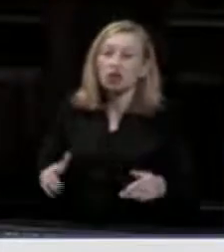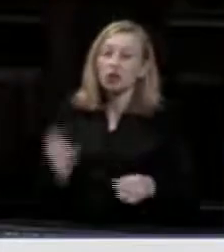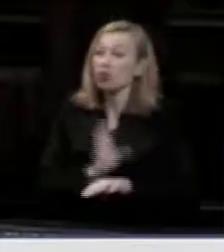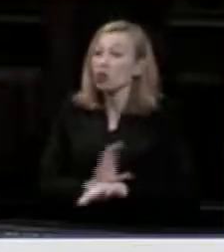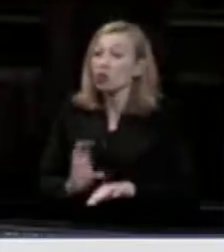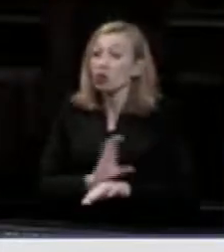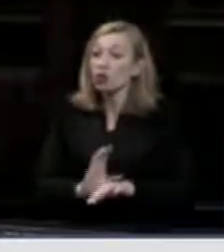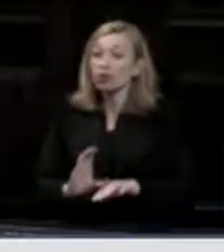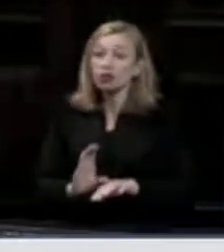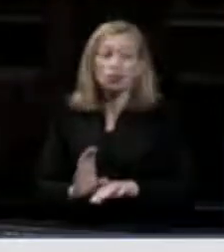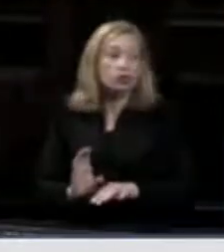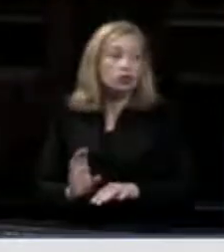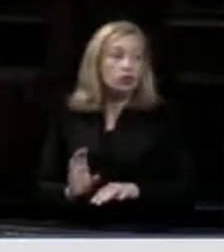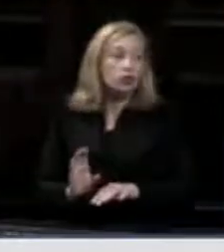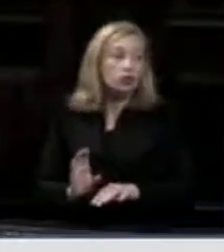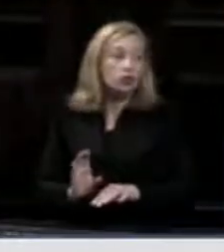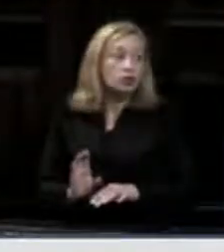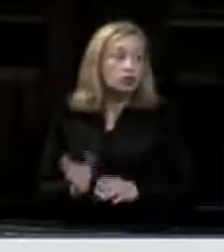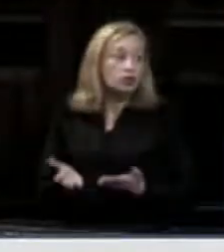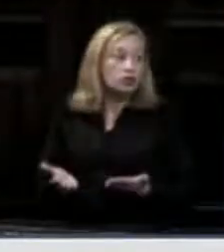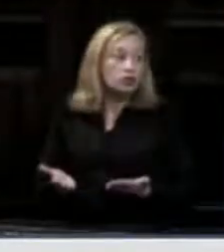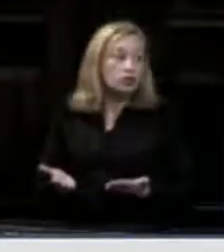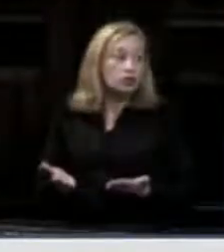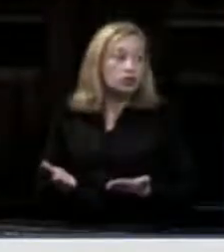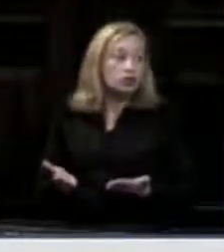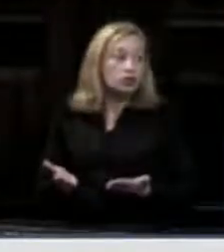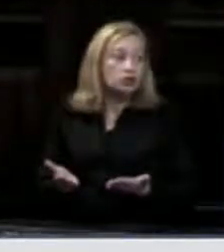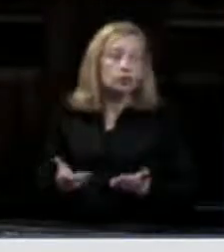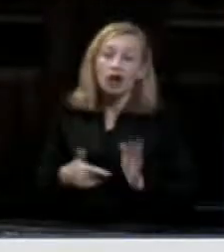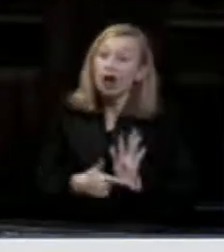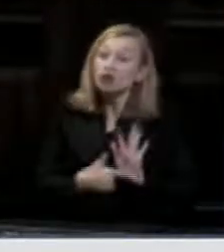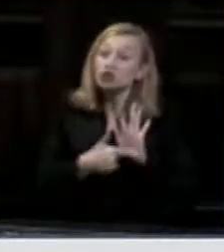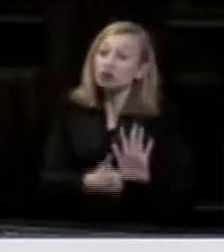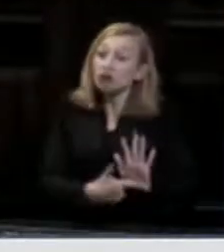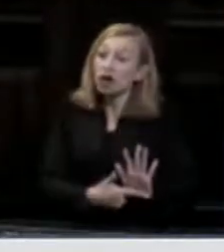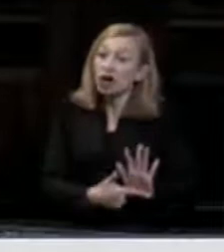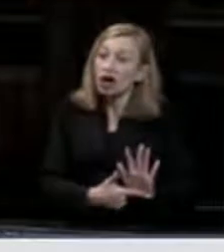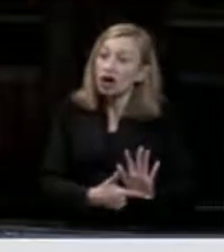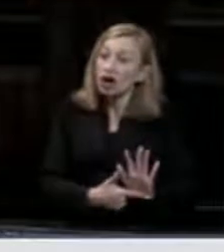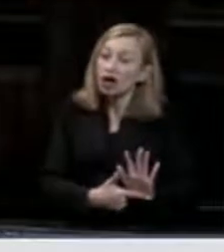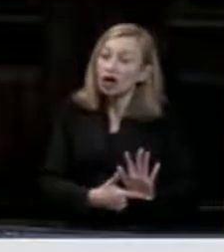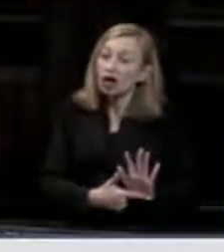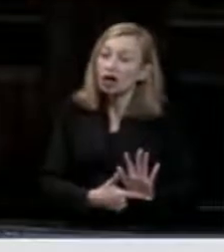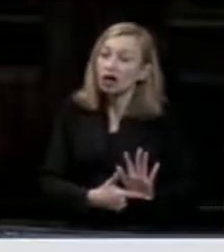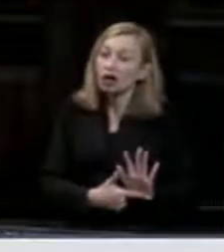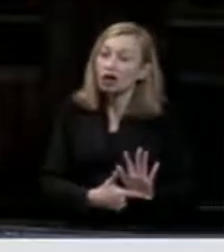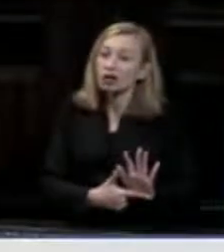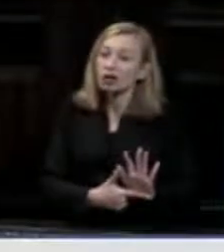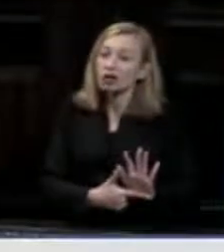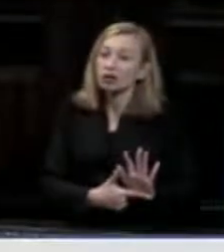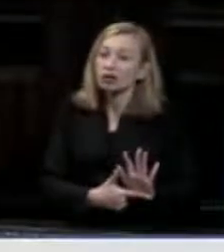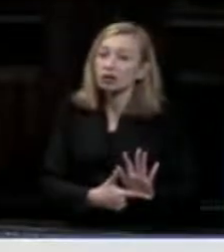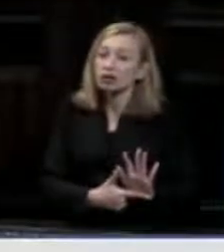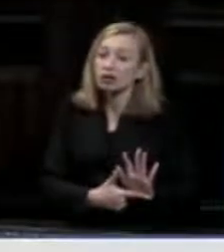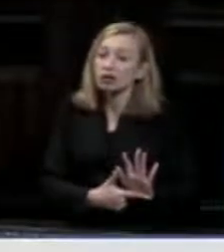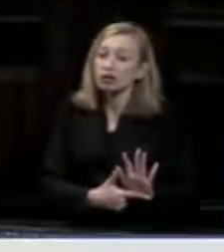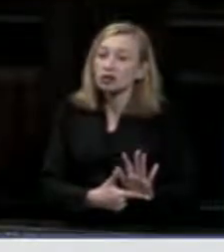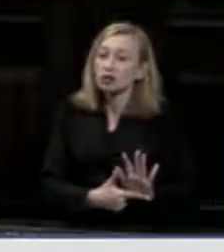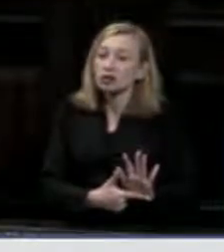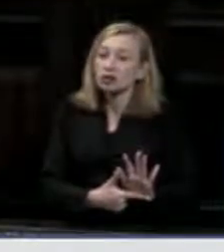para resolver e complementar o déficit do seu corpo